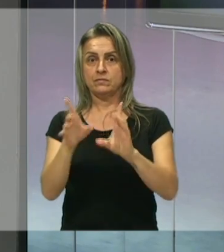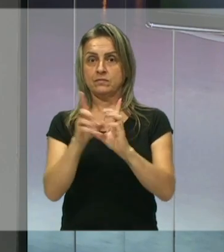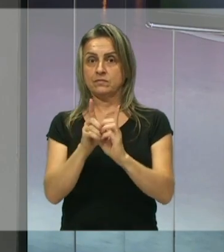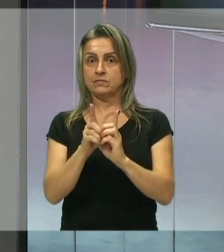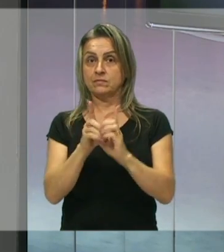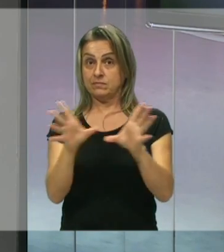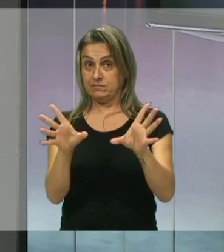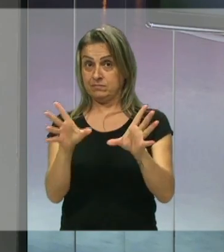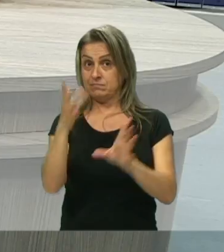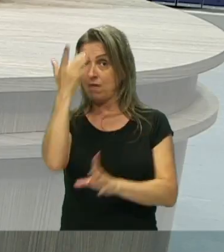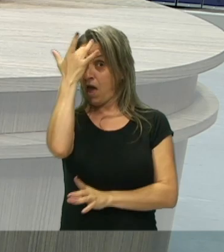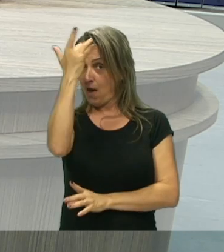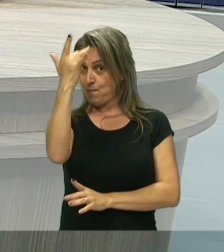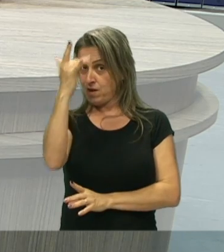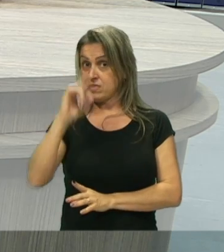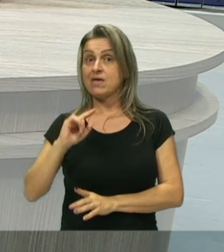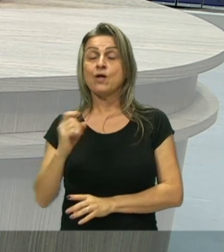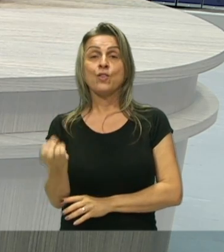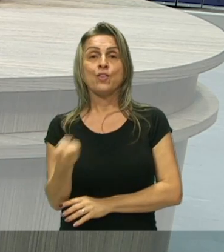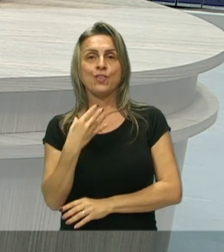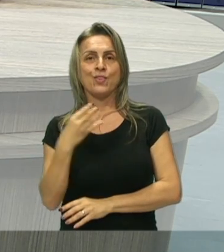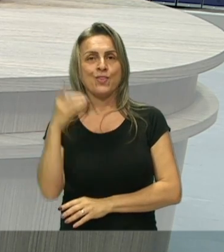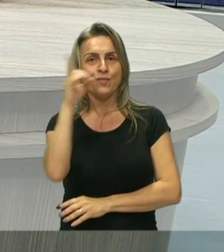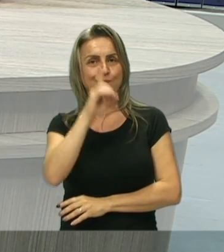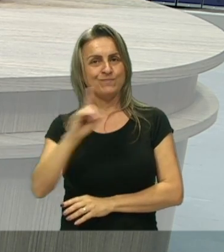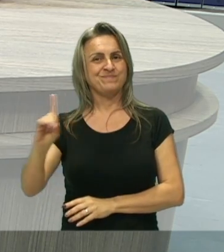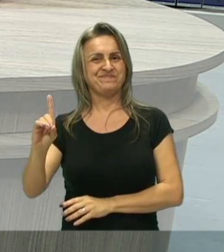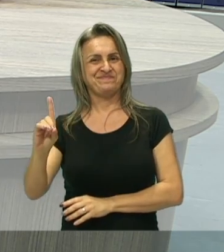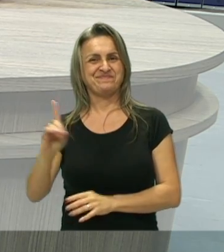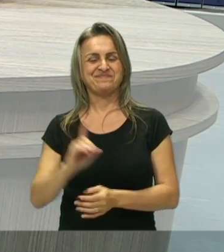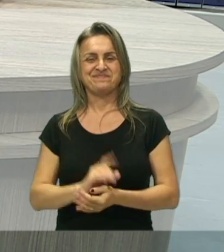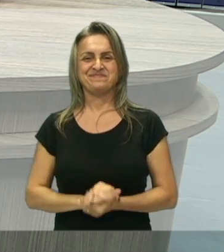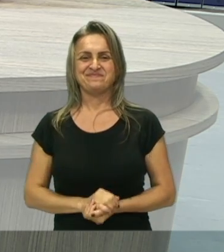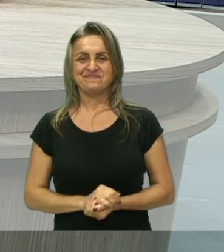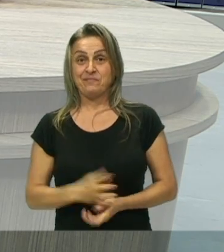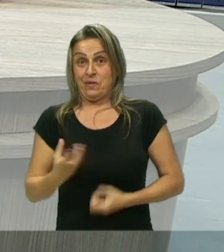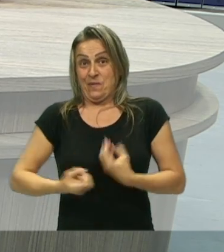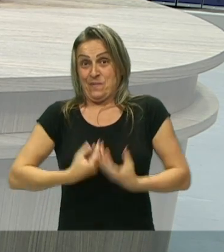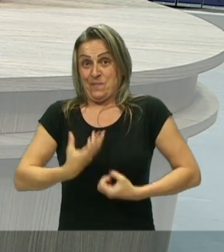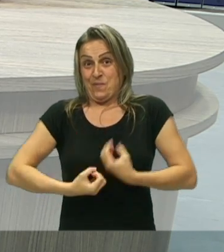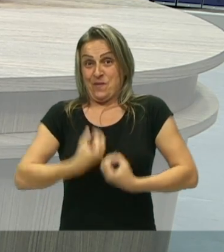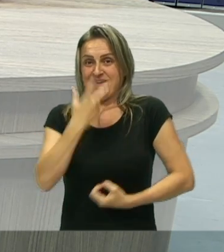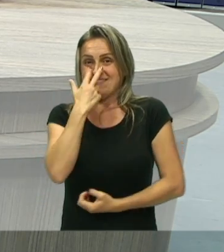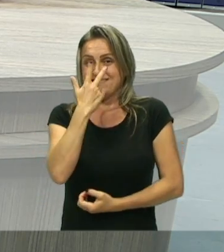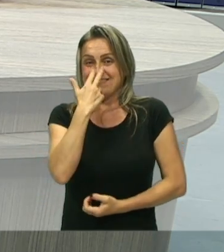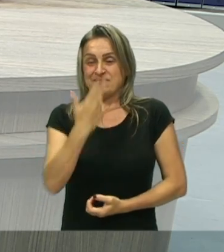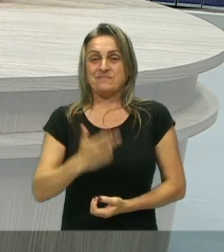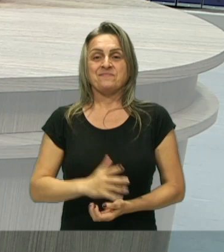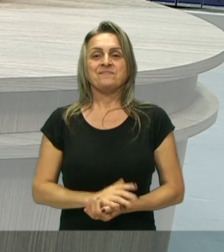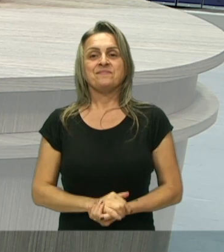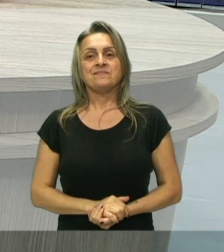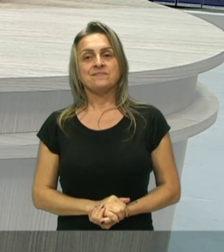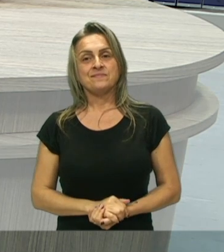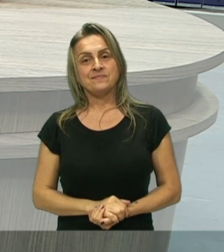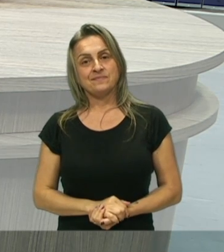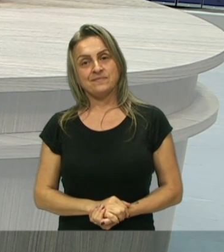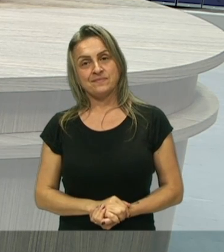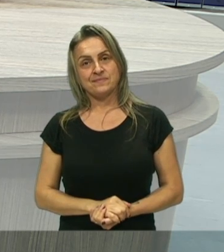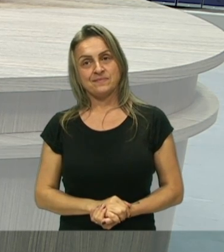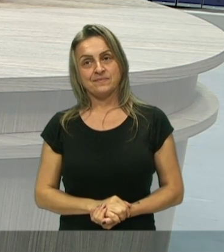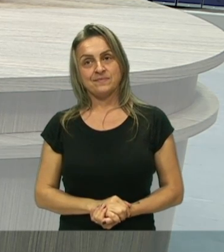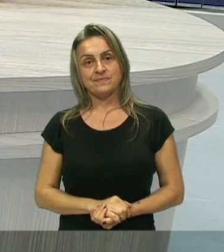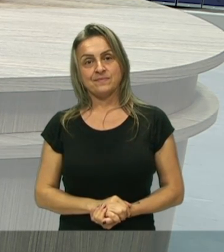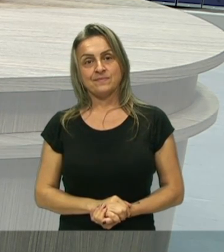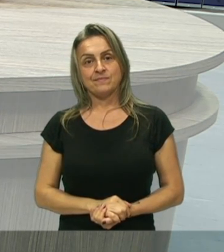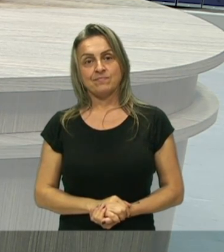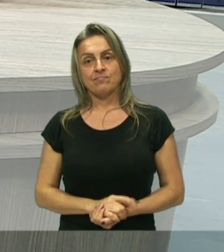vai ser outro dia. Até rimou, né? Poético. Sim, poético. Bem poético. E por